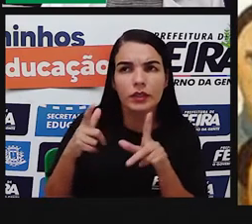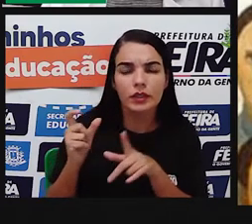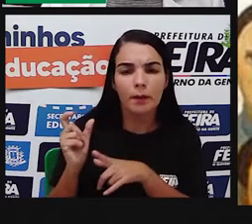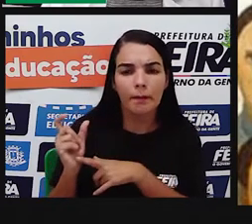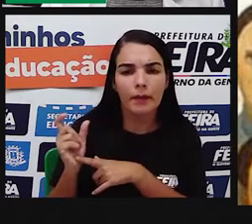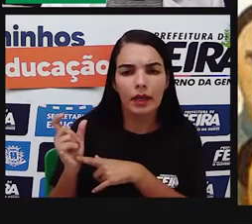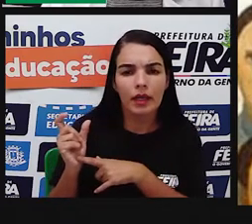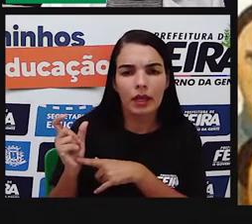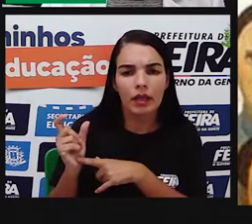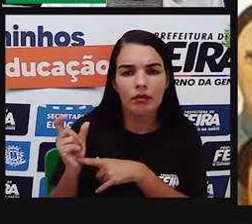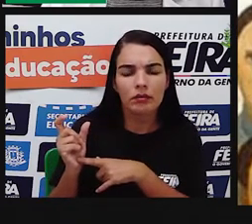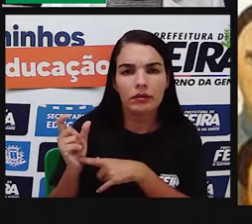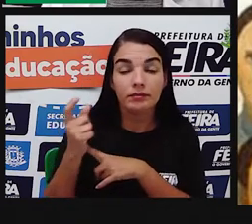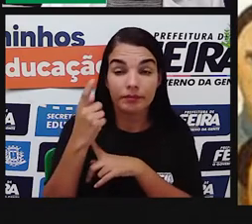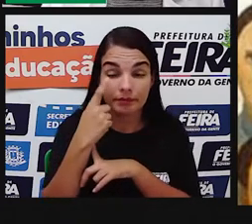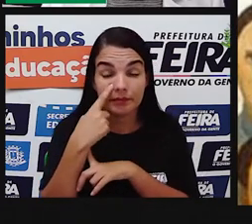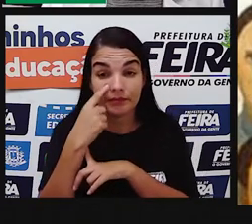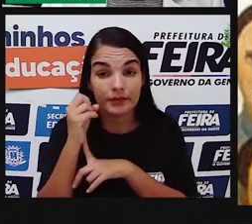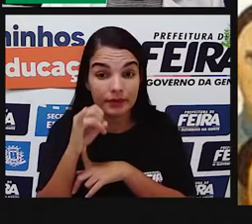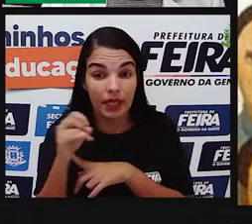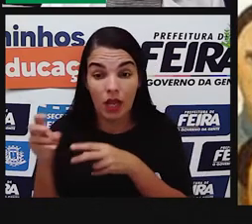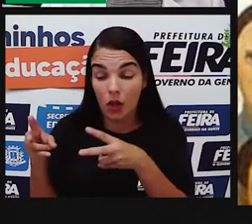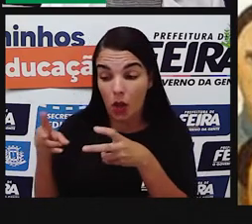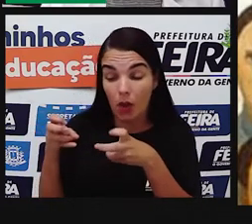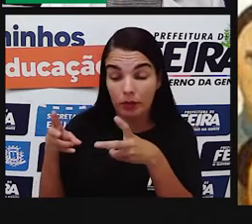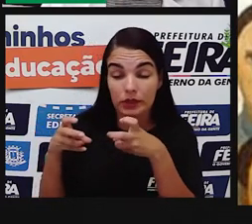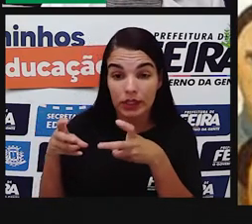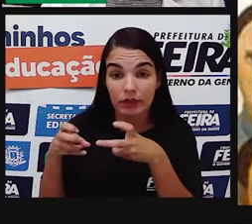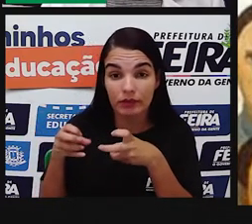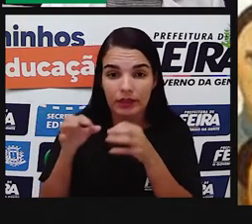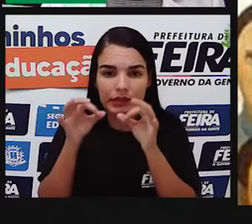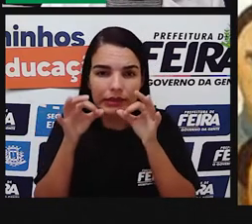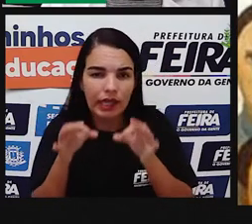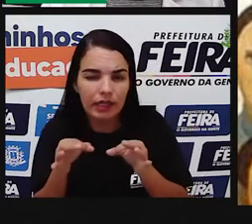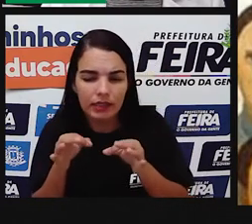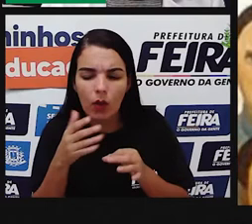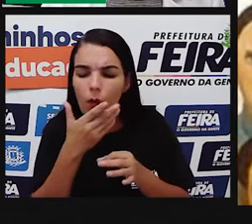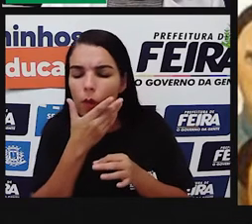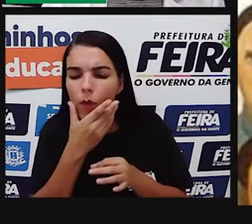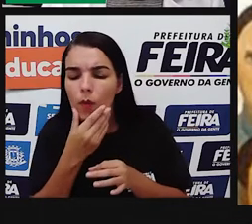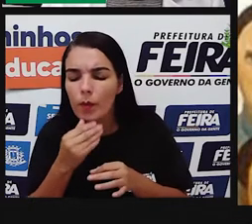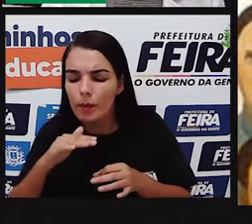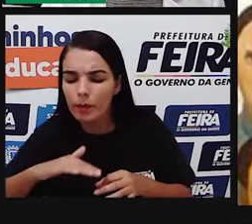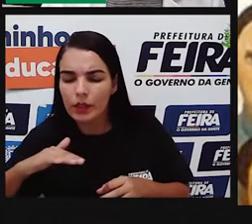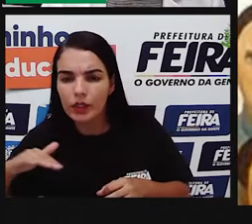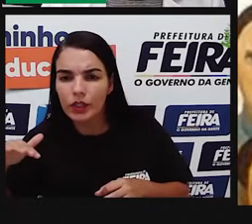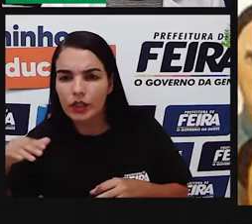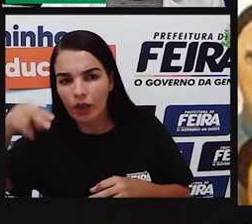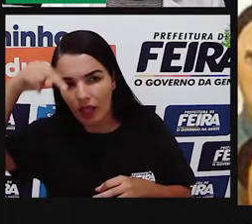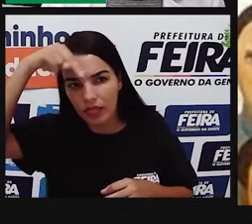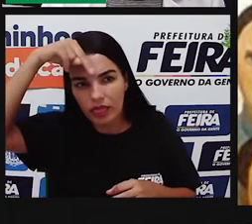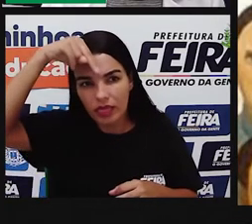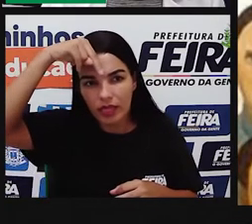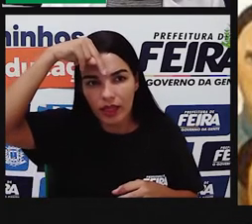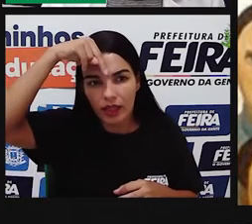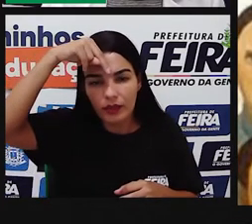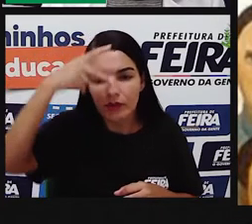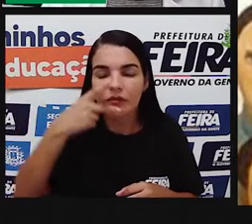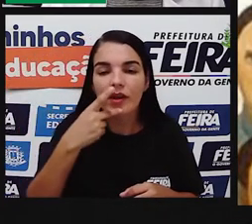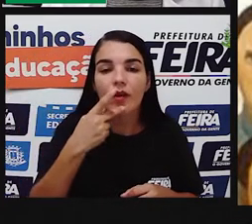Se você observar direitinho a intenção do menino, que usa a palavra firme como uma